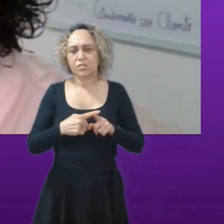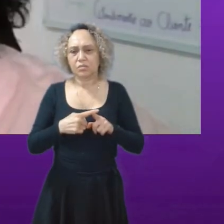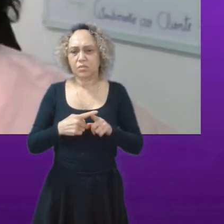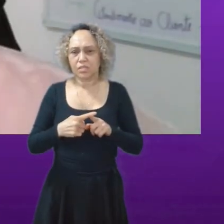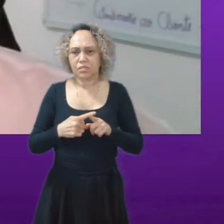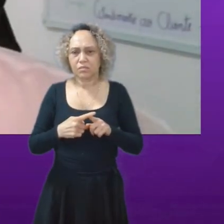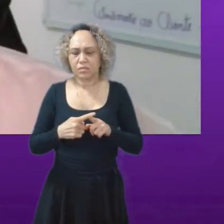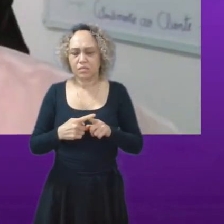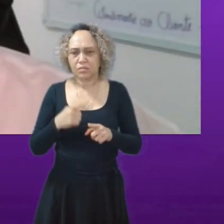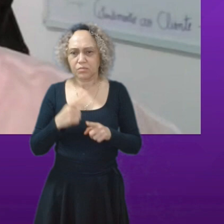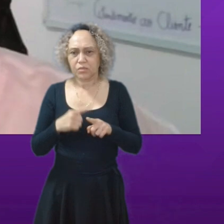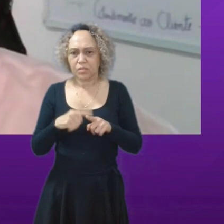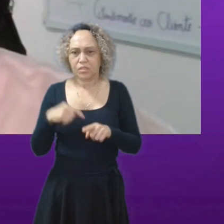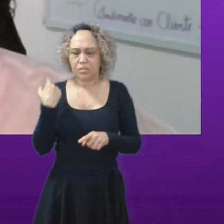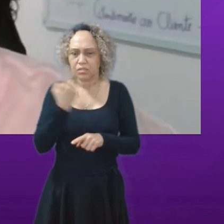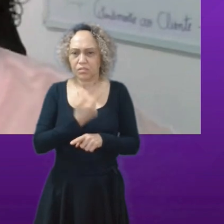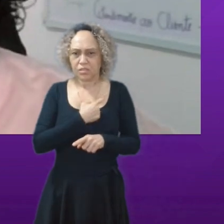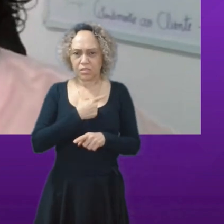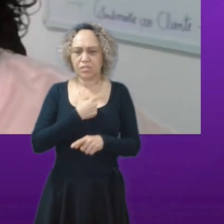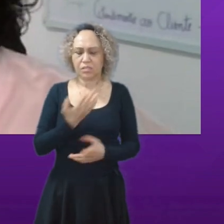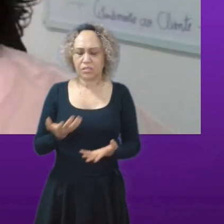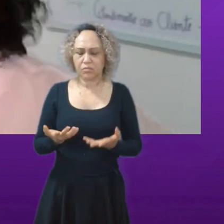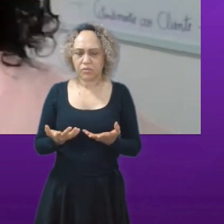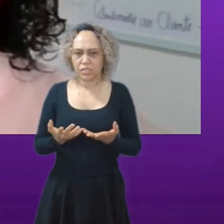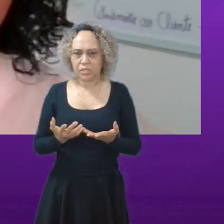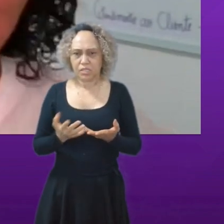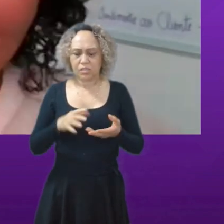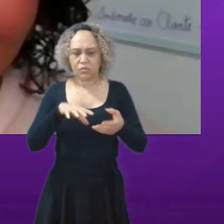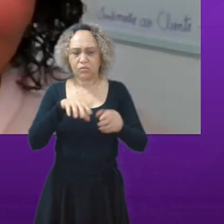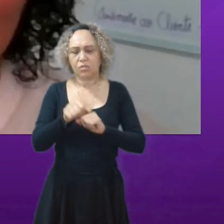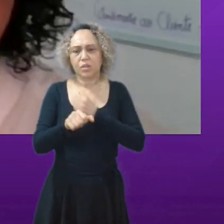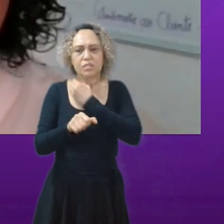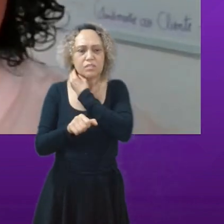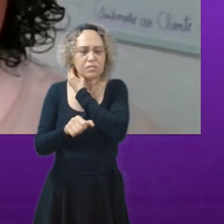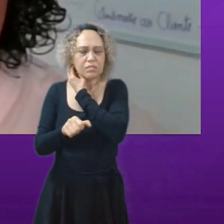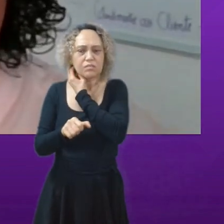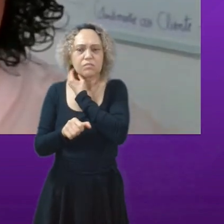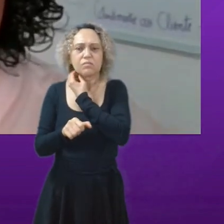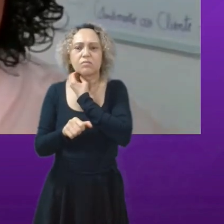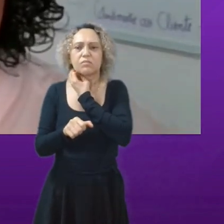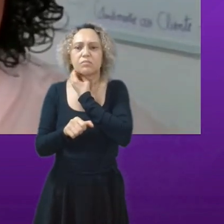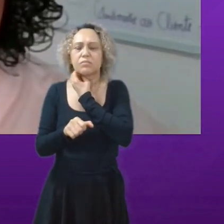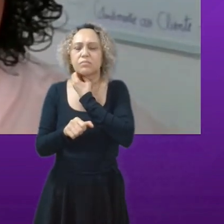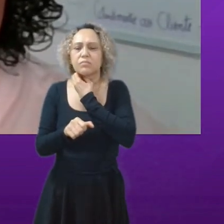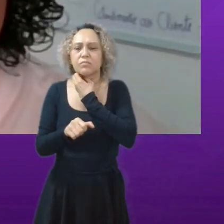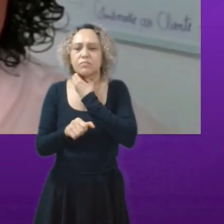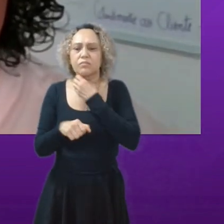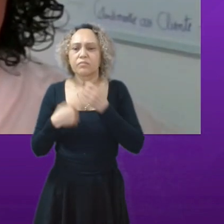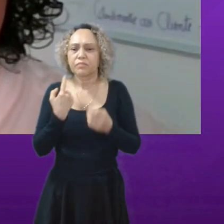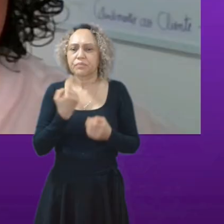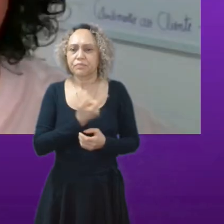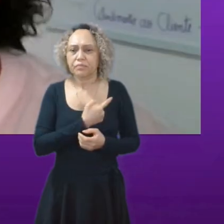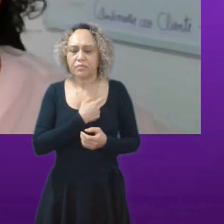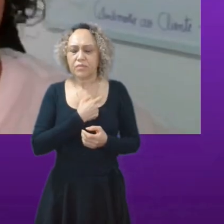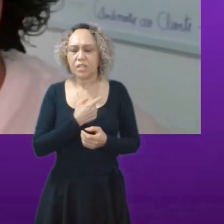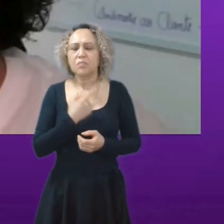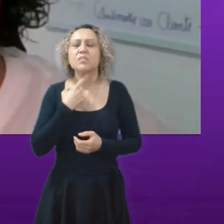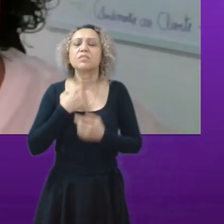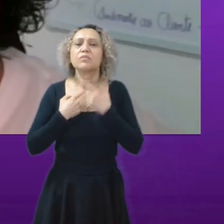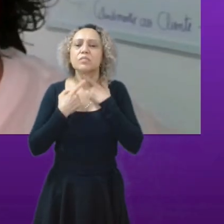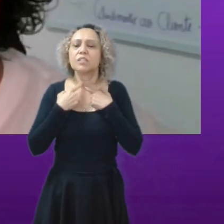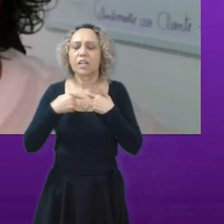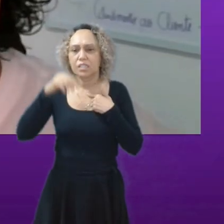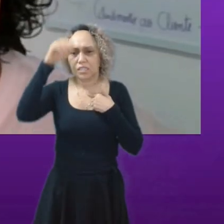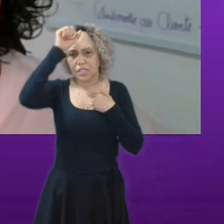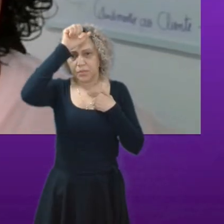está fazendo o processo de formação. Então, a gente está vendo essa vontade de aprender, está vendo